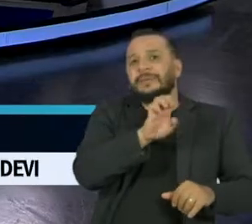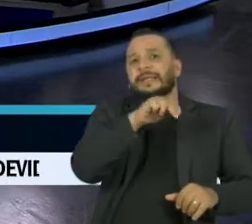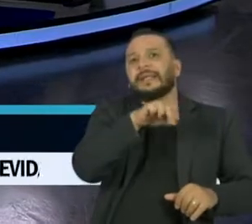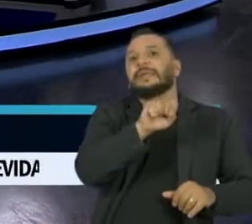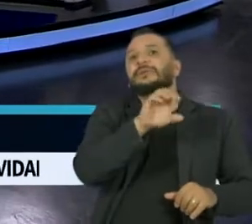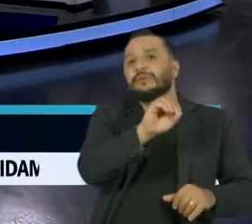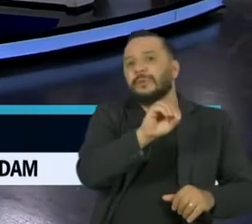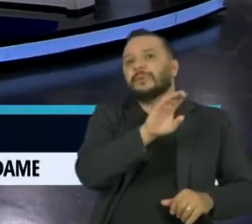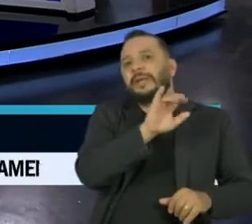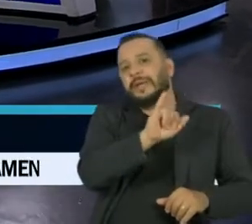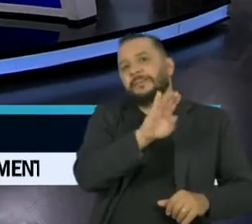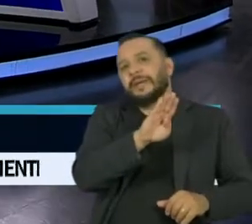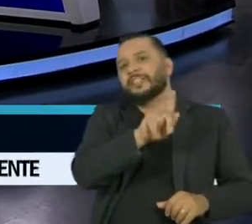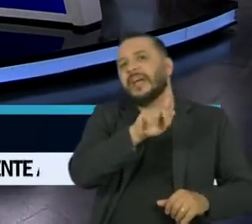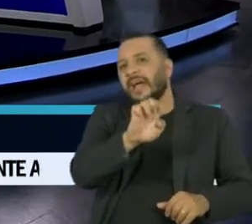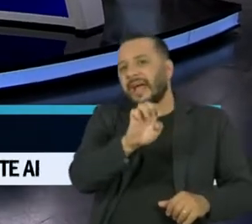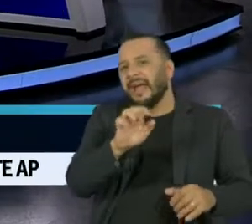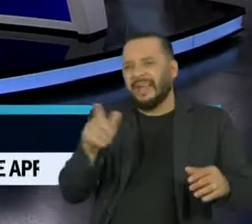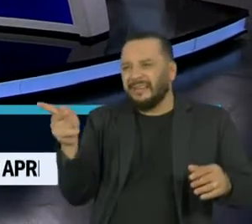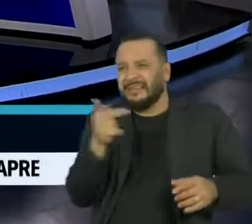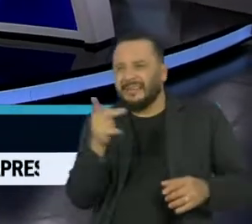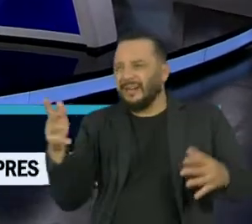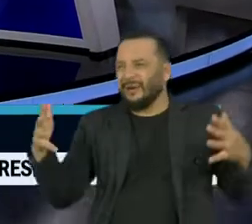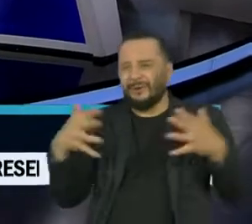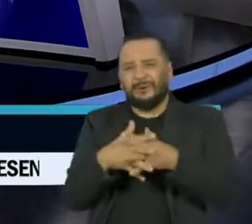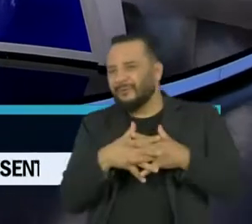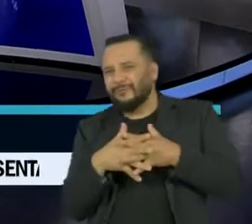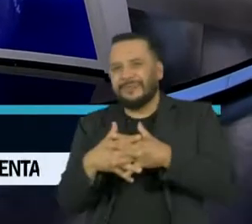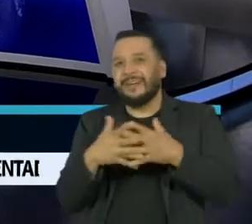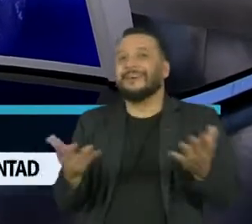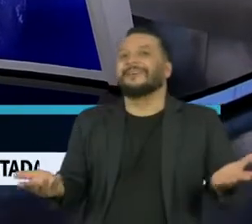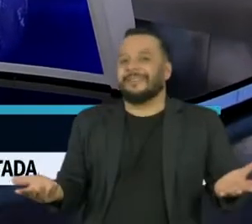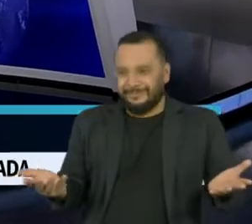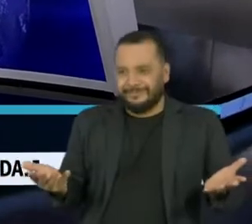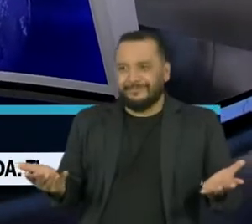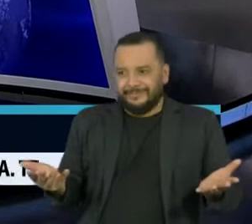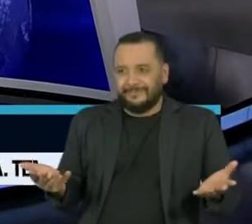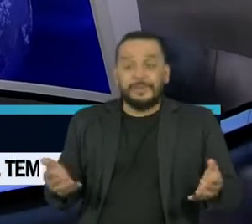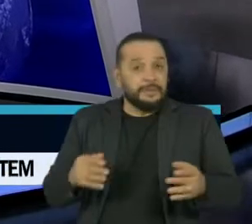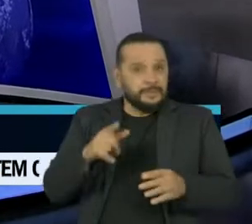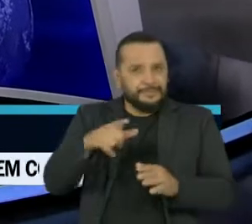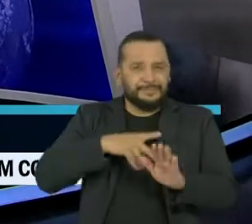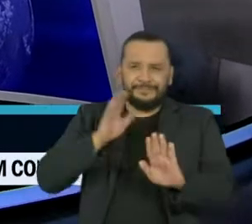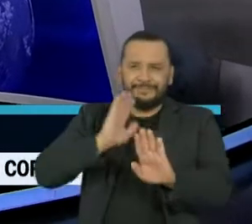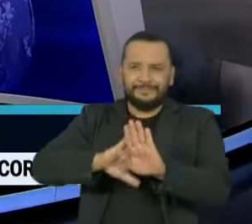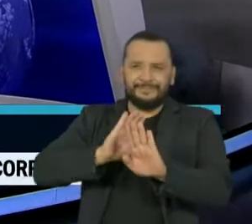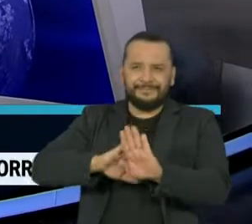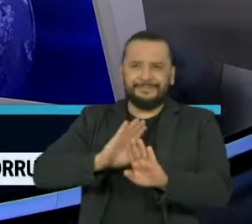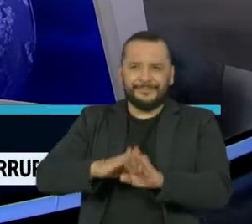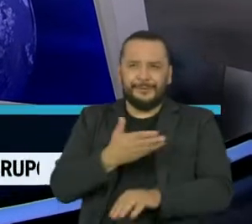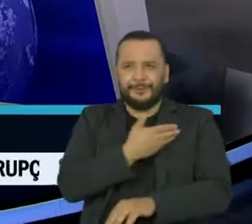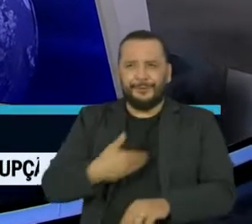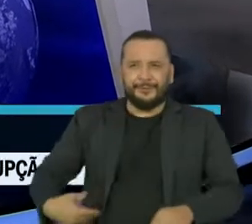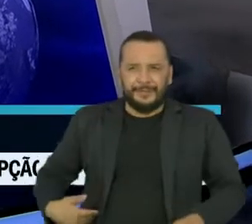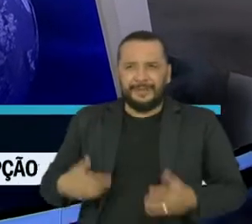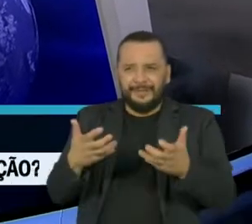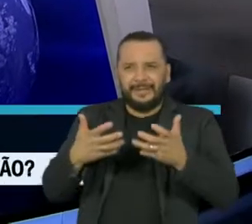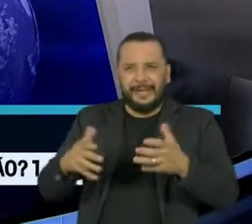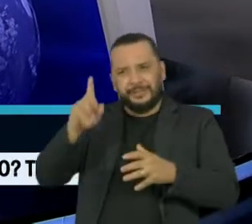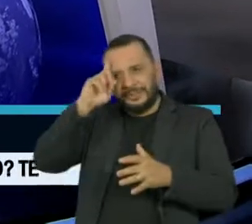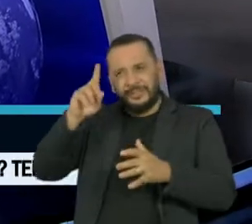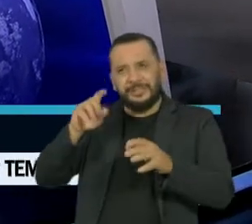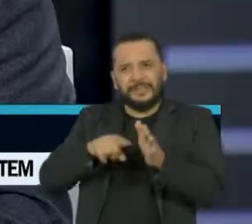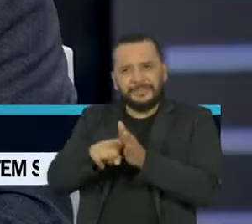oi zezé na sua opinião quais são as reais intenções do governo ao cogitar o adiamento do